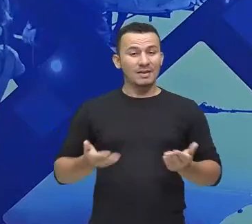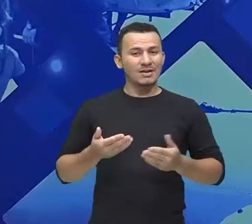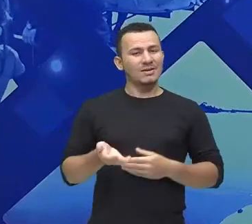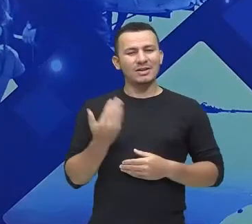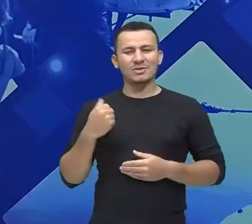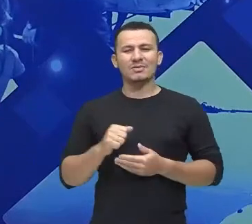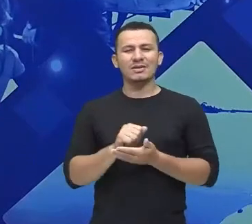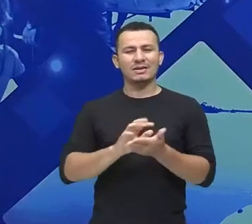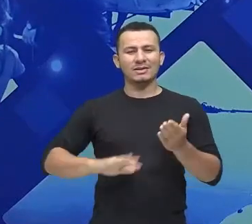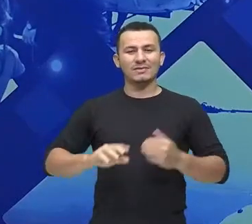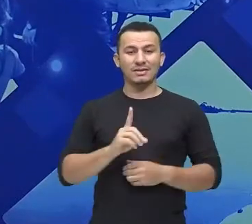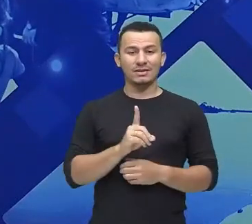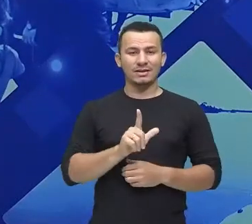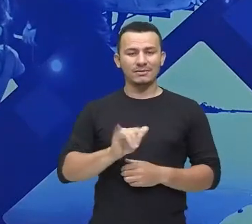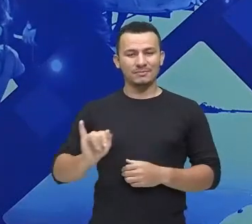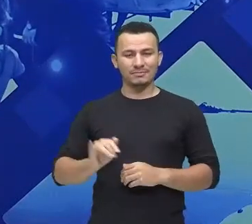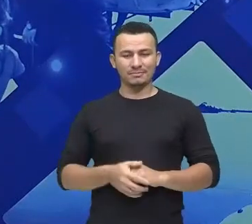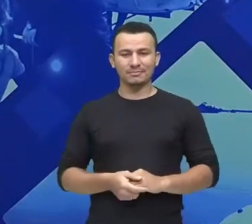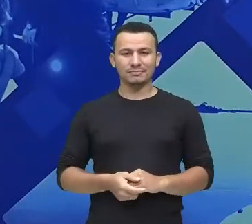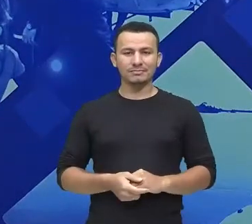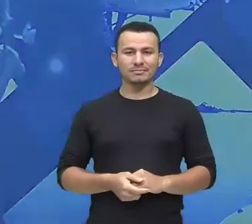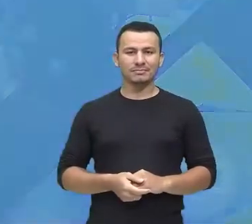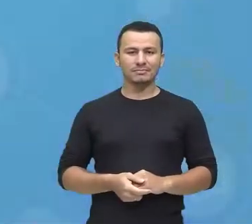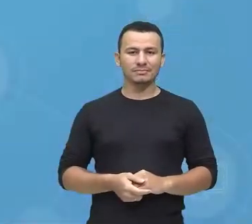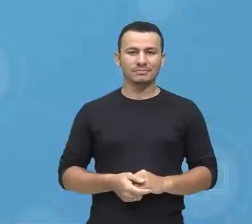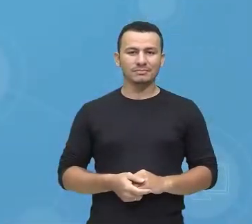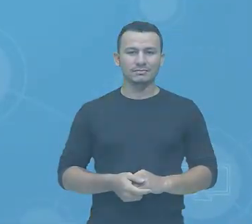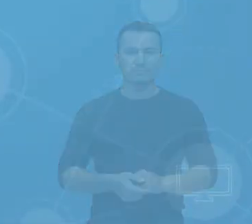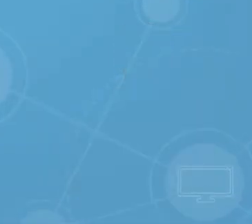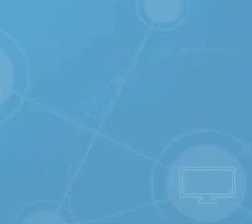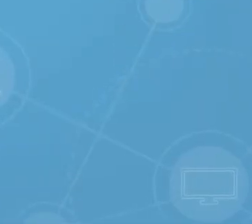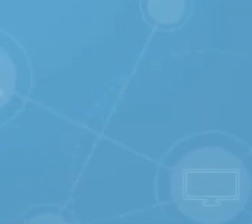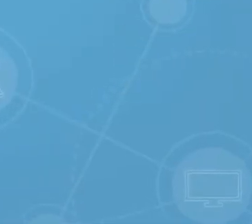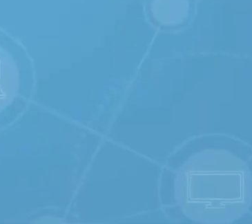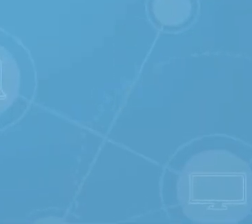à nossa dinâmica local interativa.